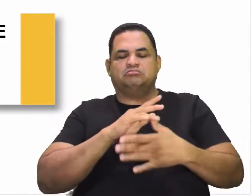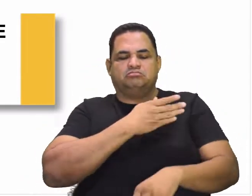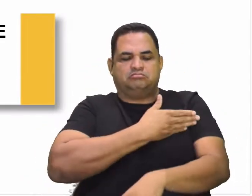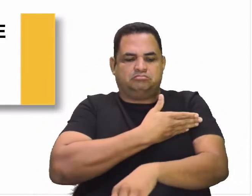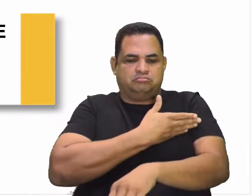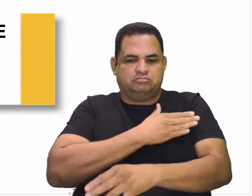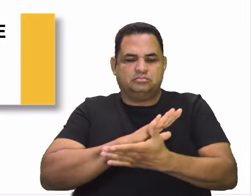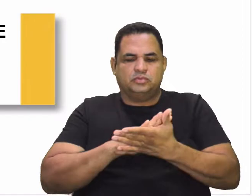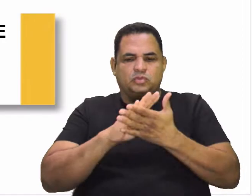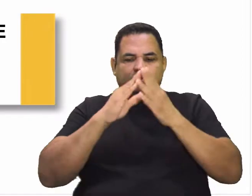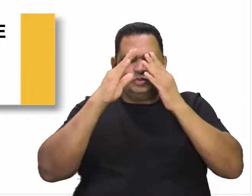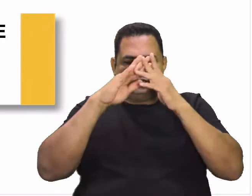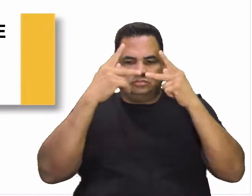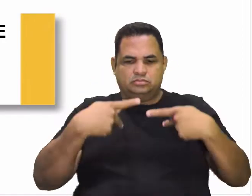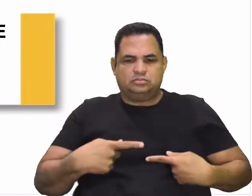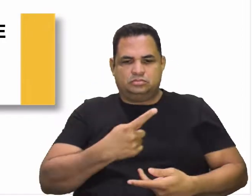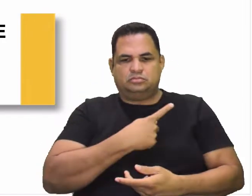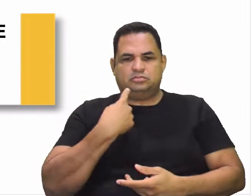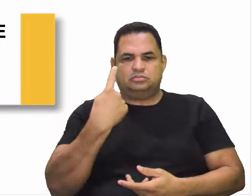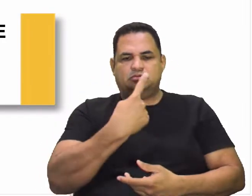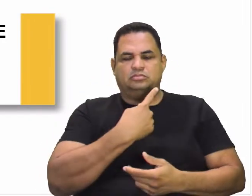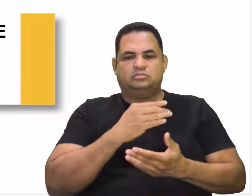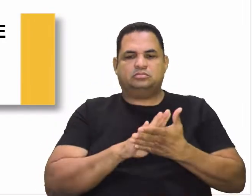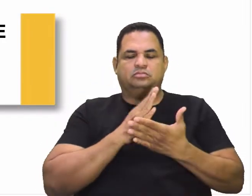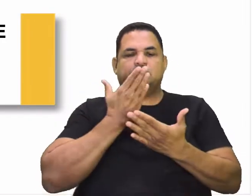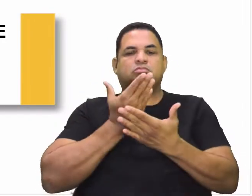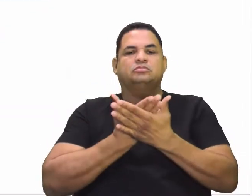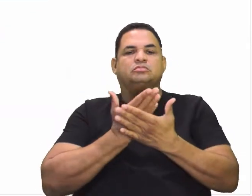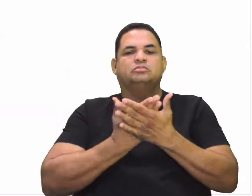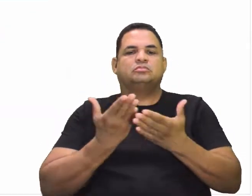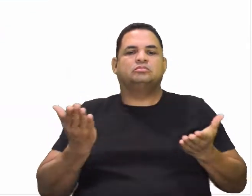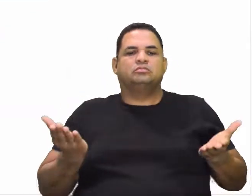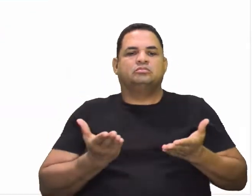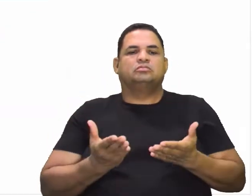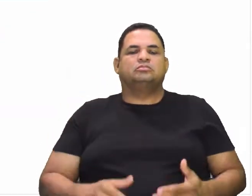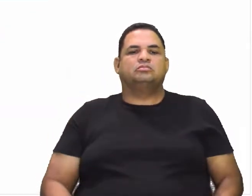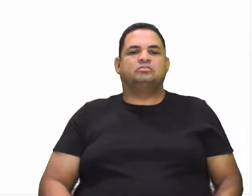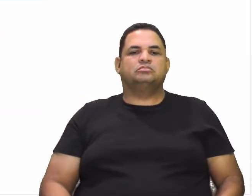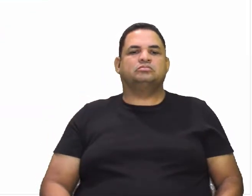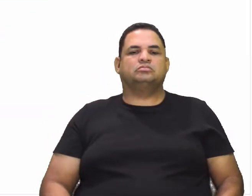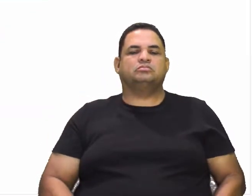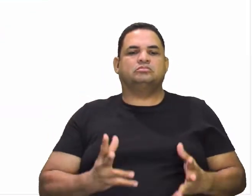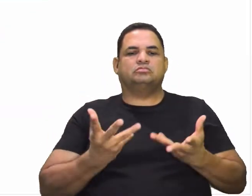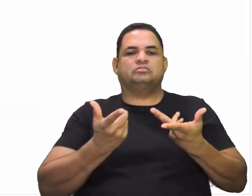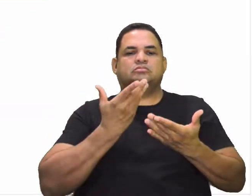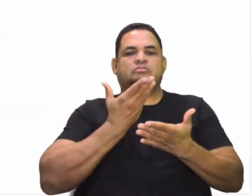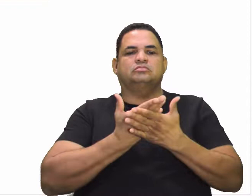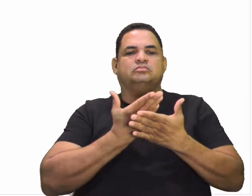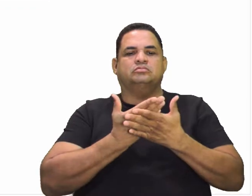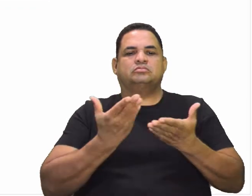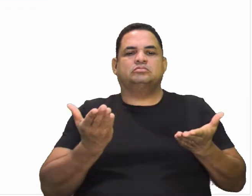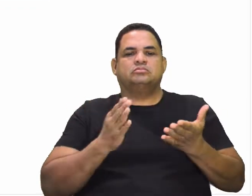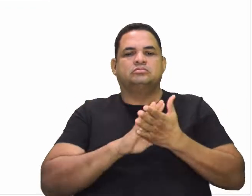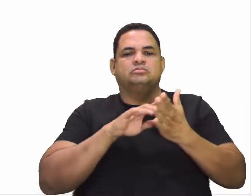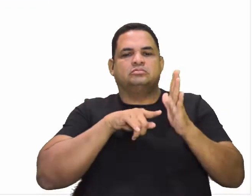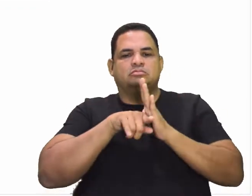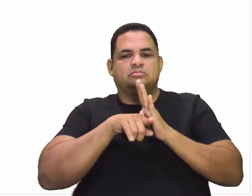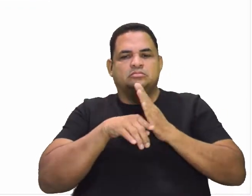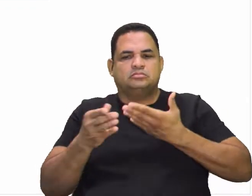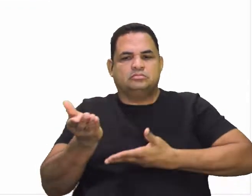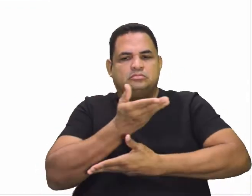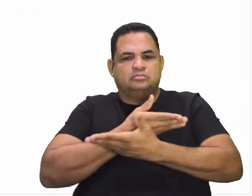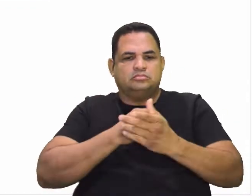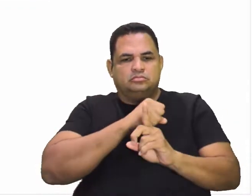humano. Tudo isso nós iremos ver na aula de hoje. E claro, nós temos para a aula de hoje as habilidades,